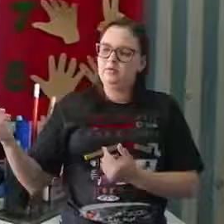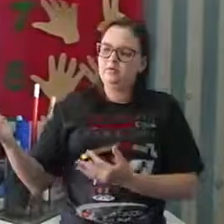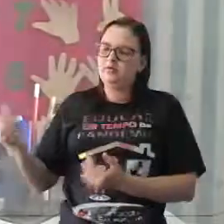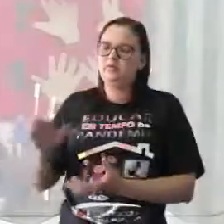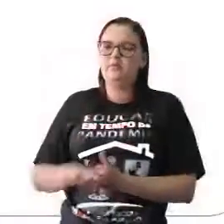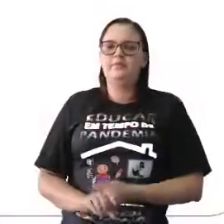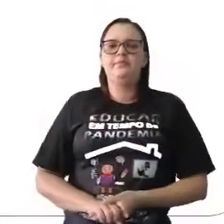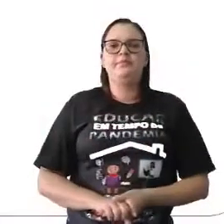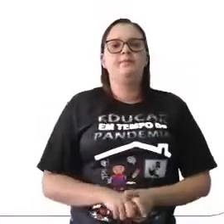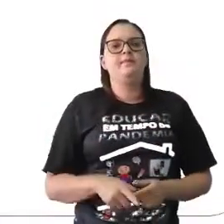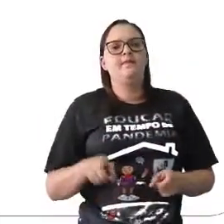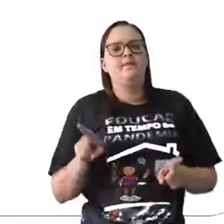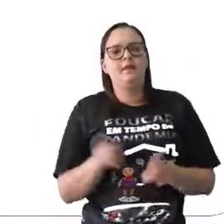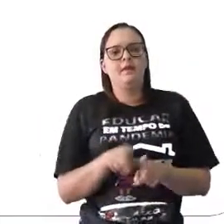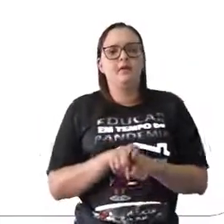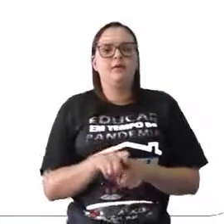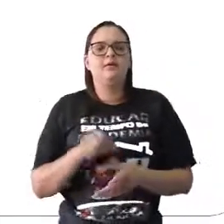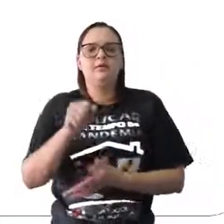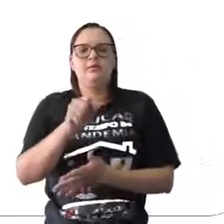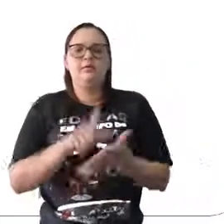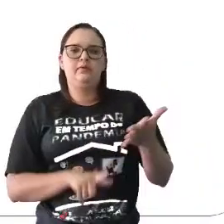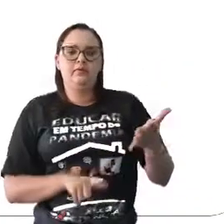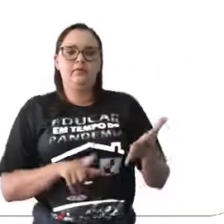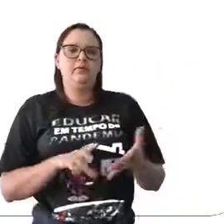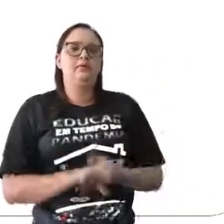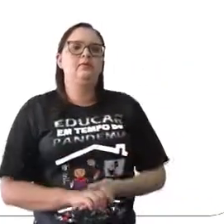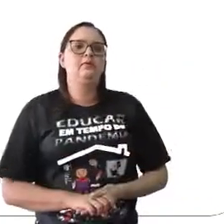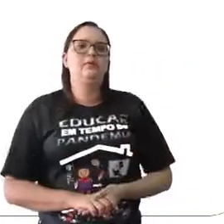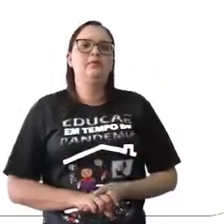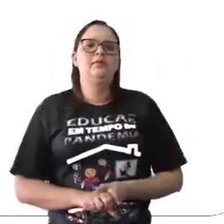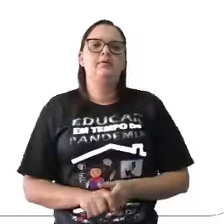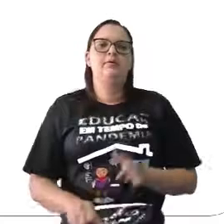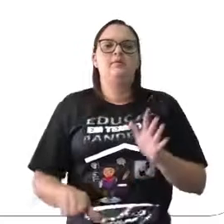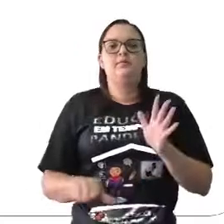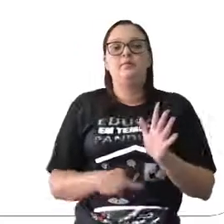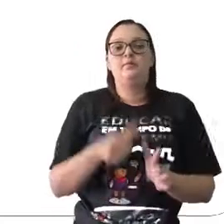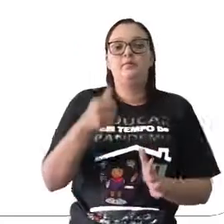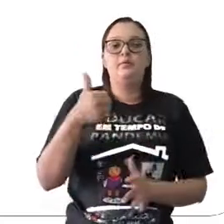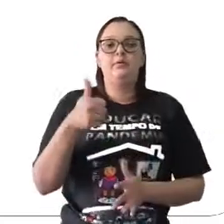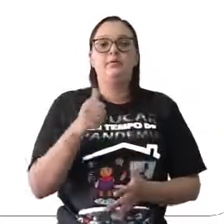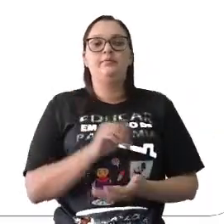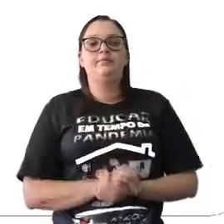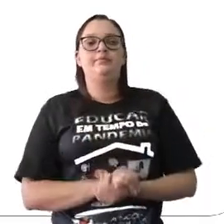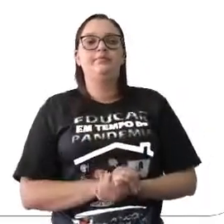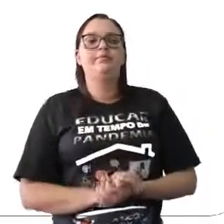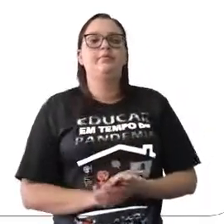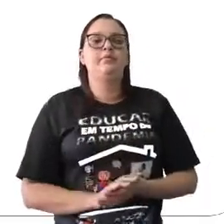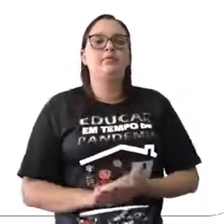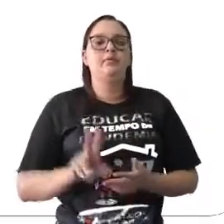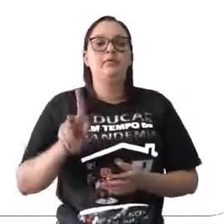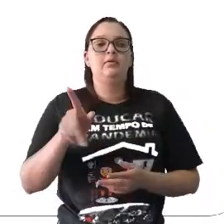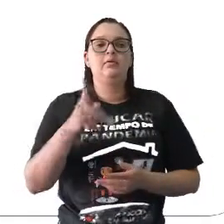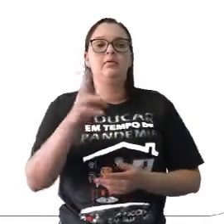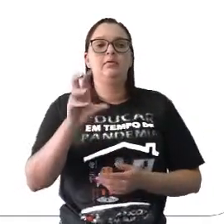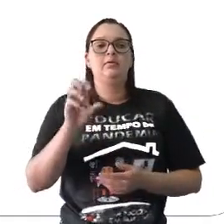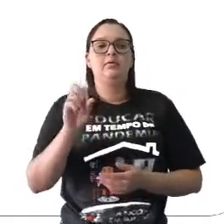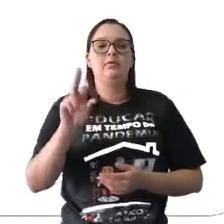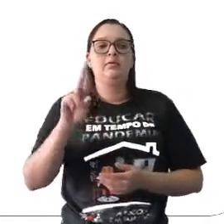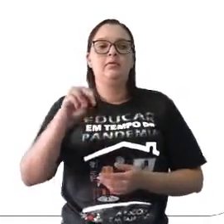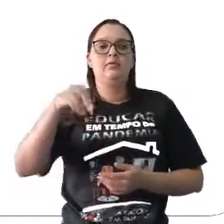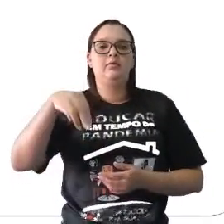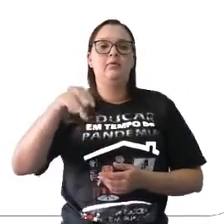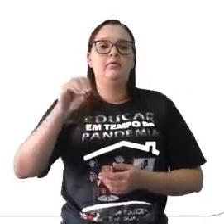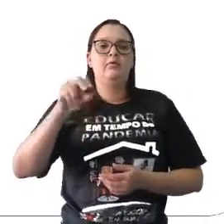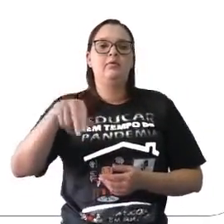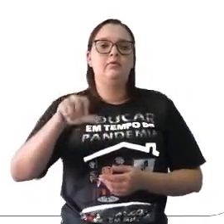Eu trouxe também para vocês aqui uma atividade. O primeiro diz o seguinte: os hormônios sexuais femininos são